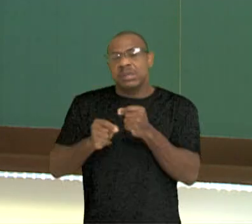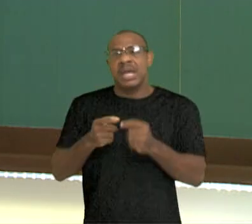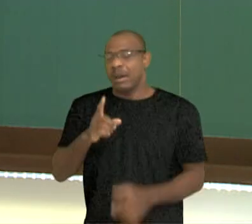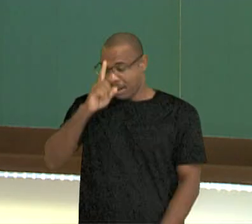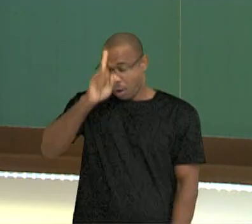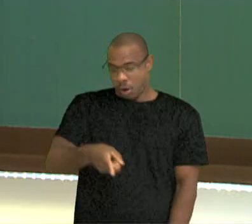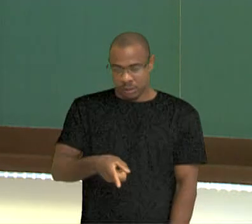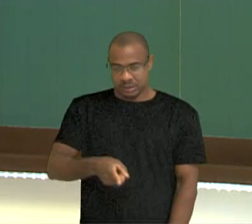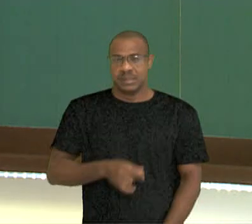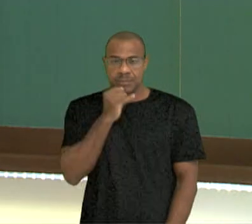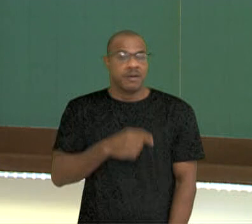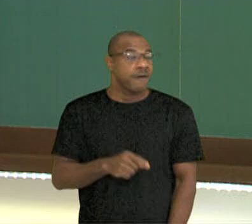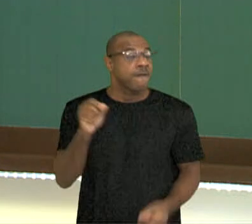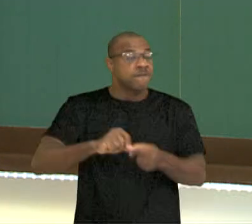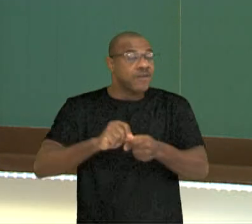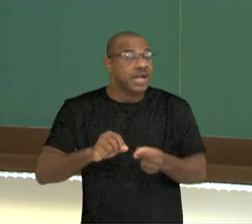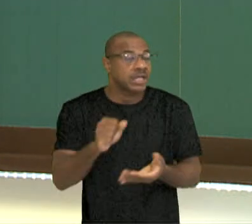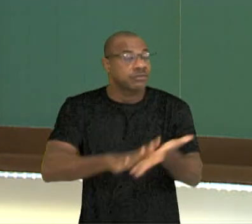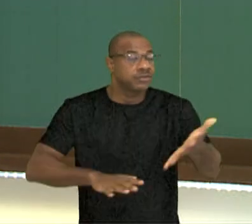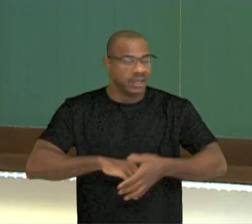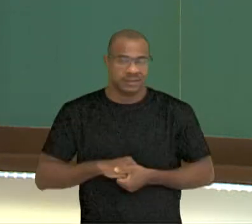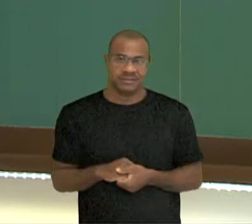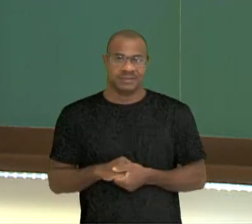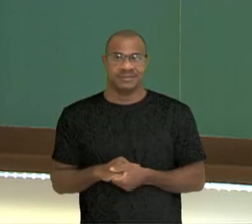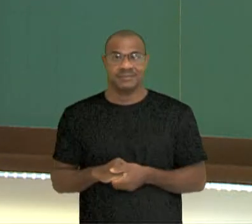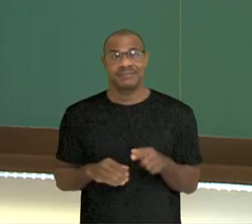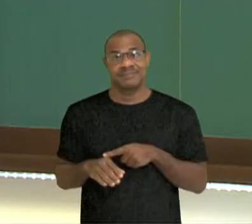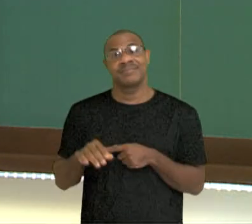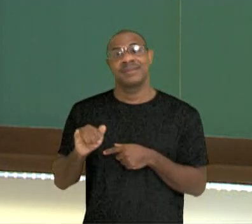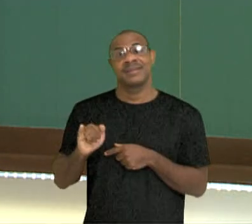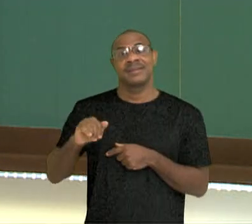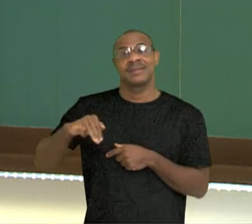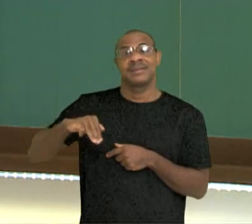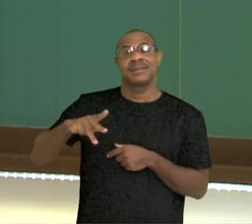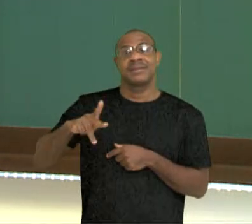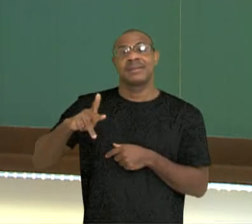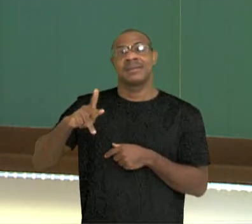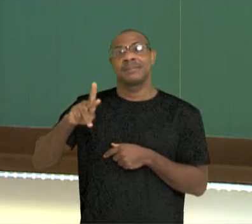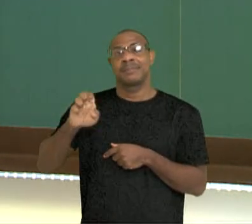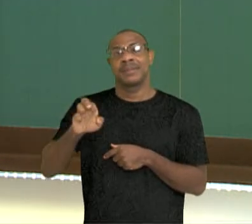percebe? Então, sempre eu vou estar usando o verbo